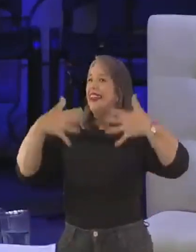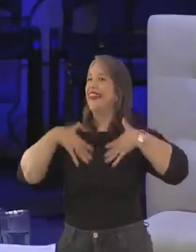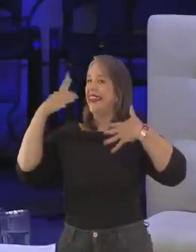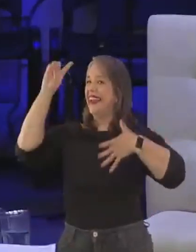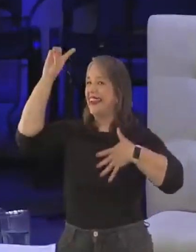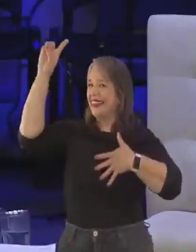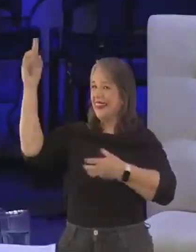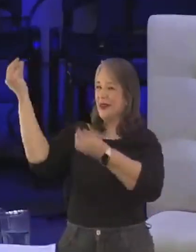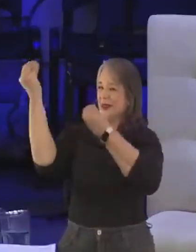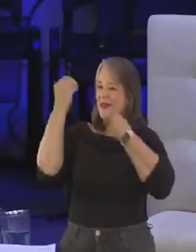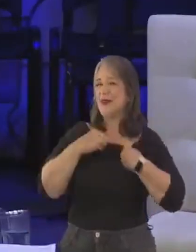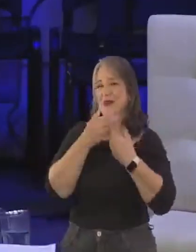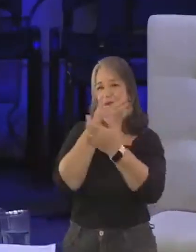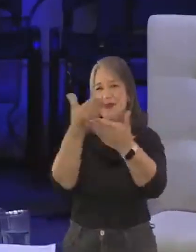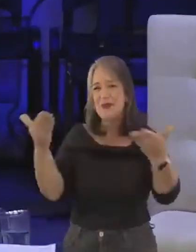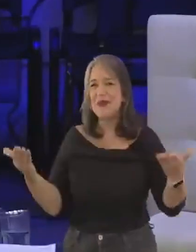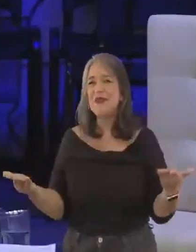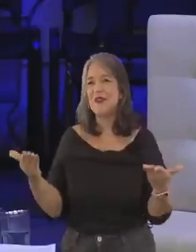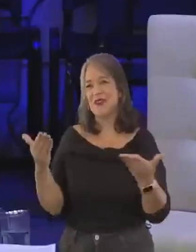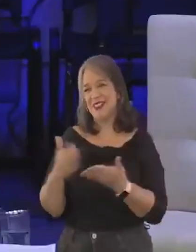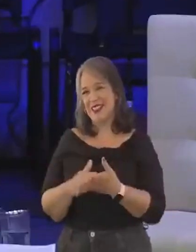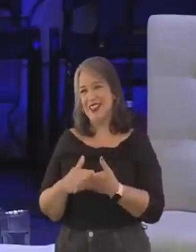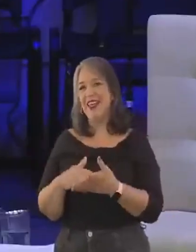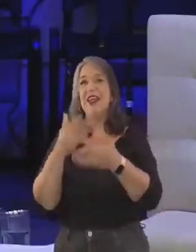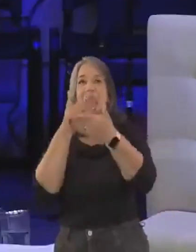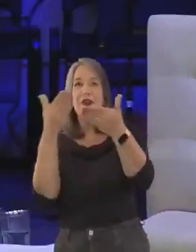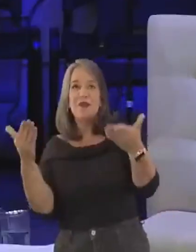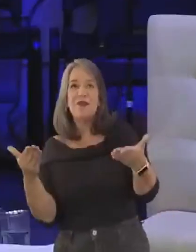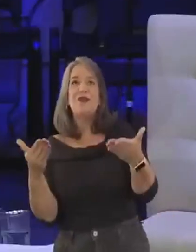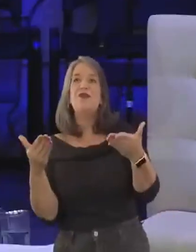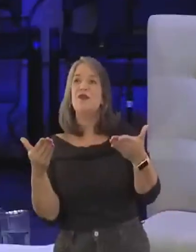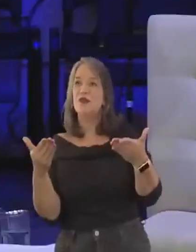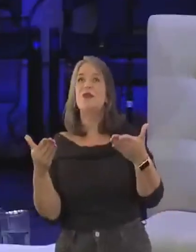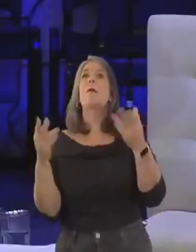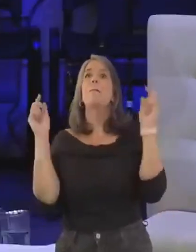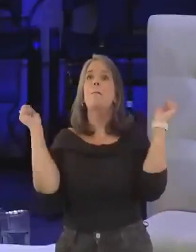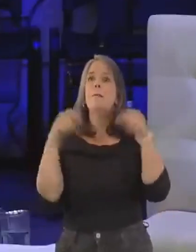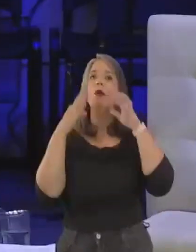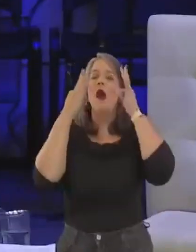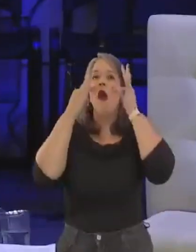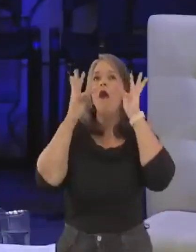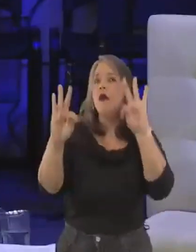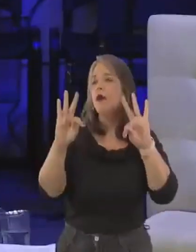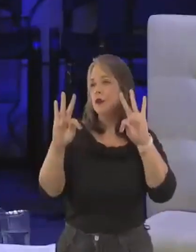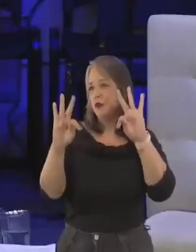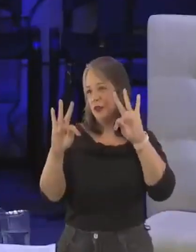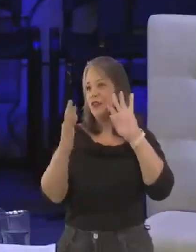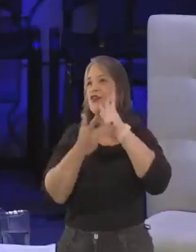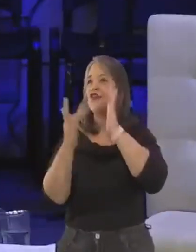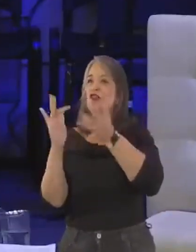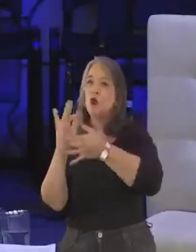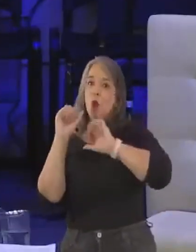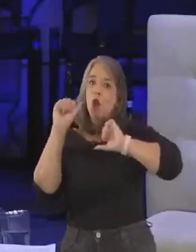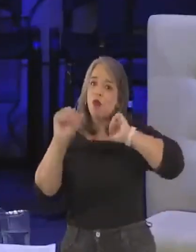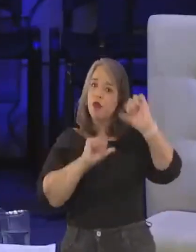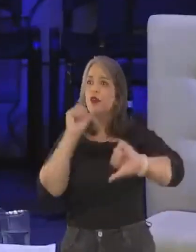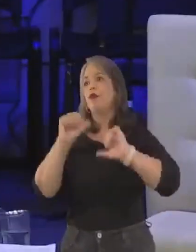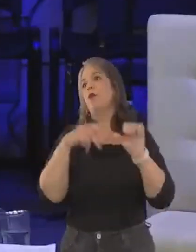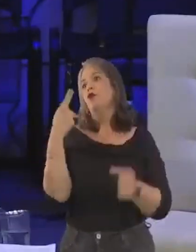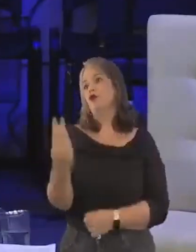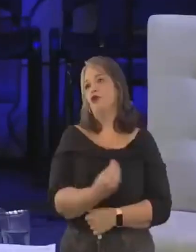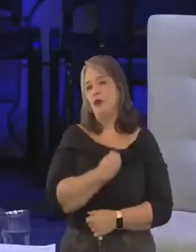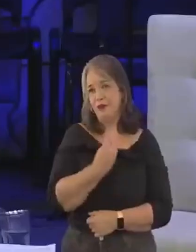a presença real e maravilhosa de Jesus na sua vida. Você se lembra daquele dia em que você teve este encontro